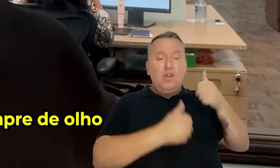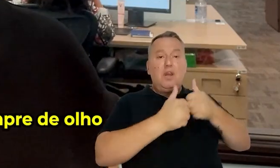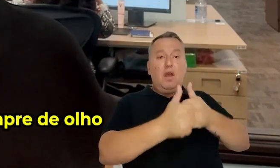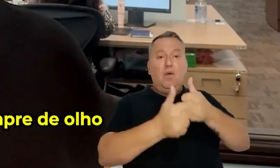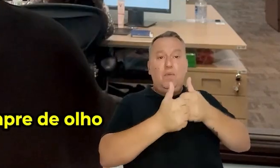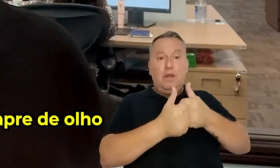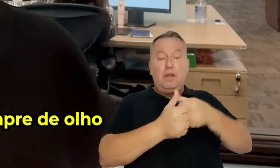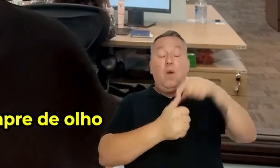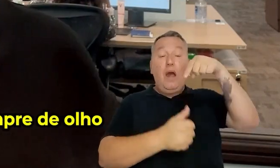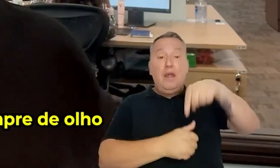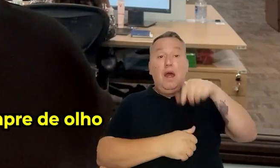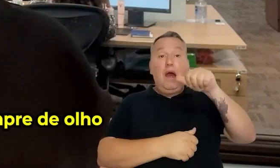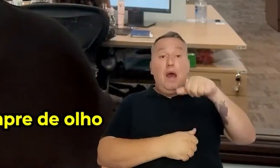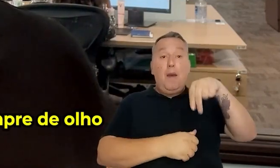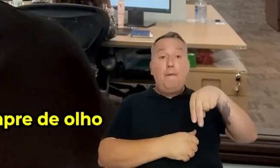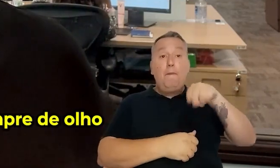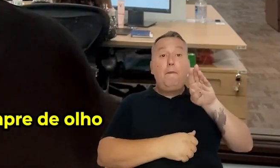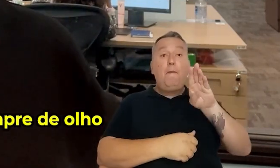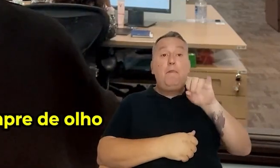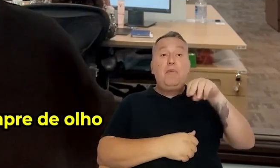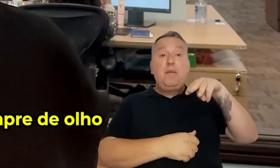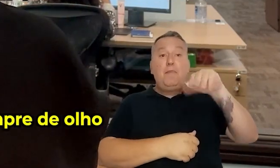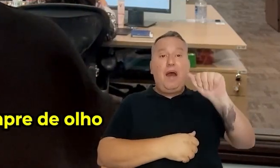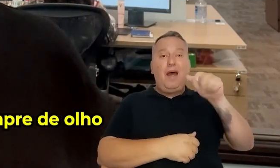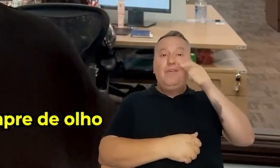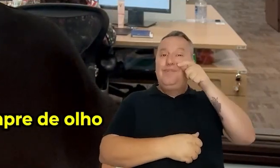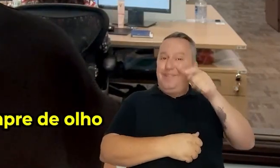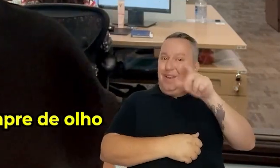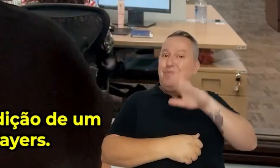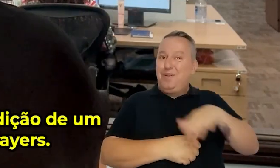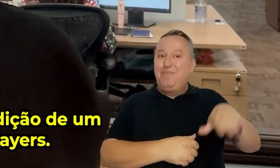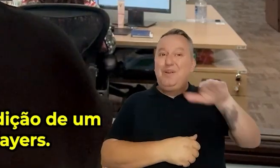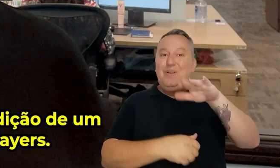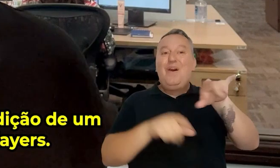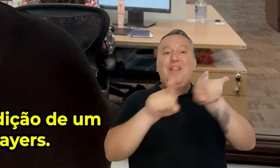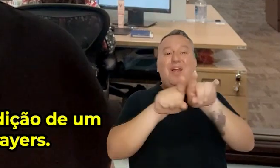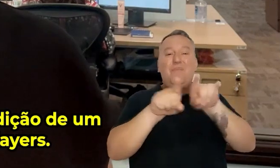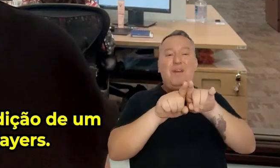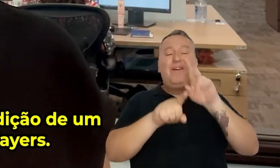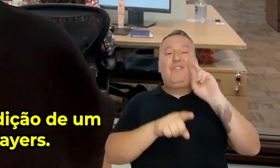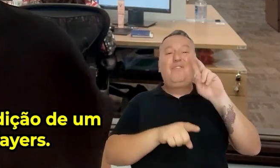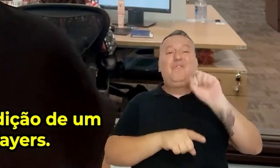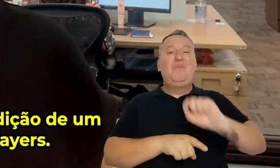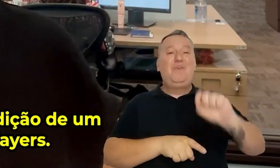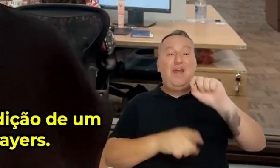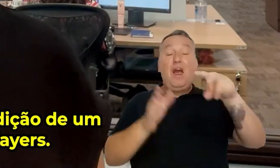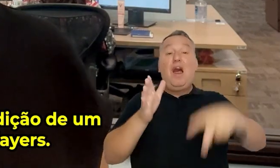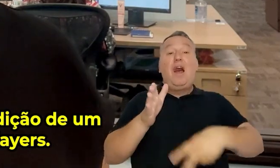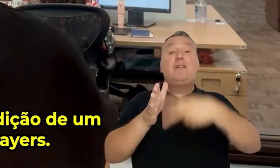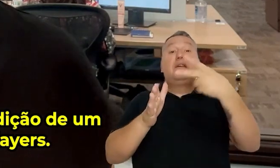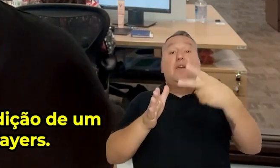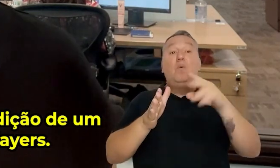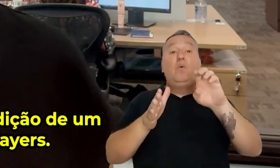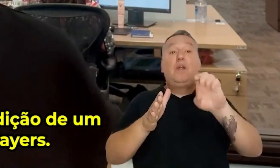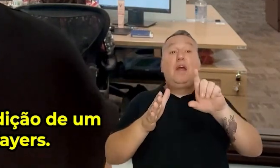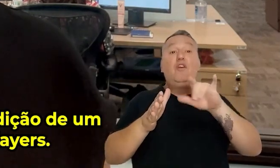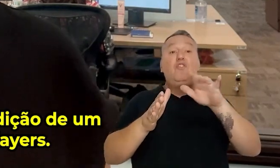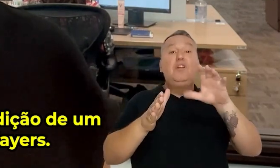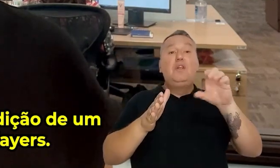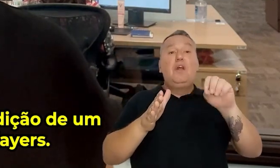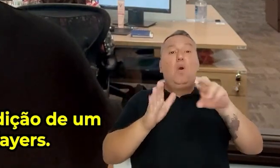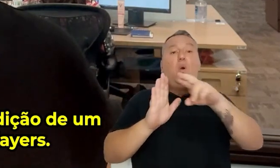Por isso aqui na Ambima, a gente está sempre de olho nesse pessoal. Tanto é que a gente lançou a segunda edição de um